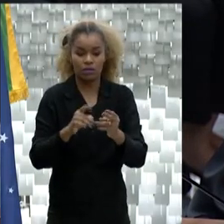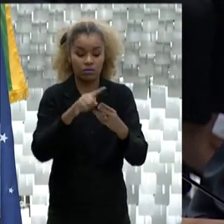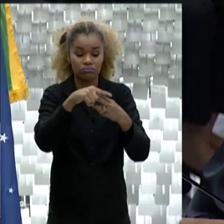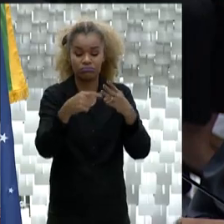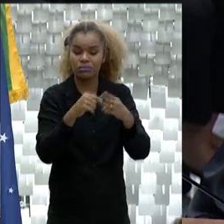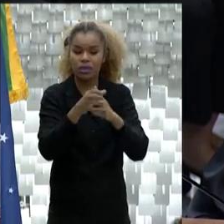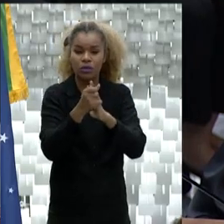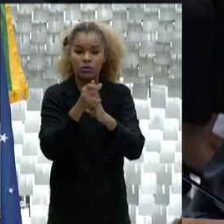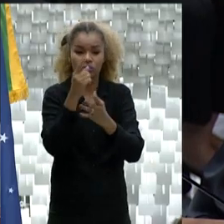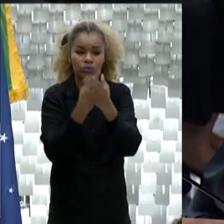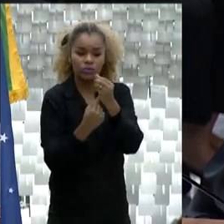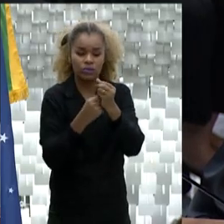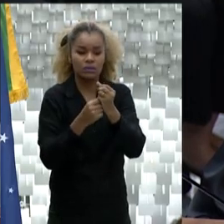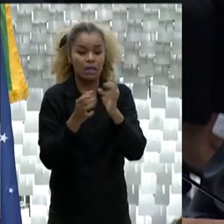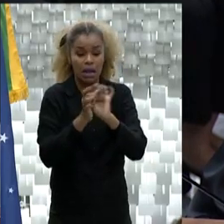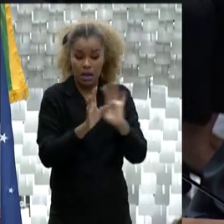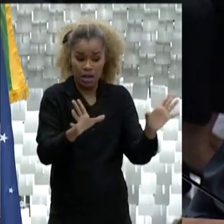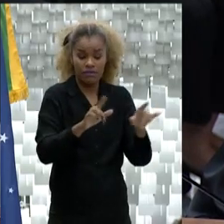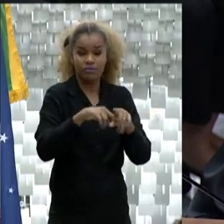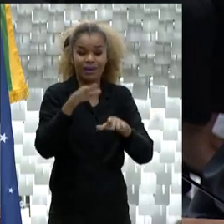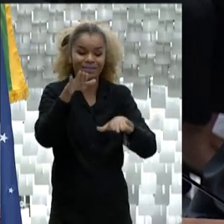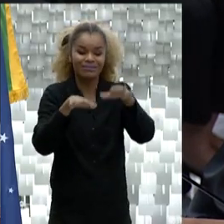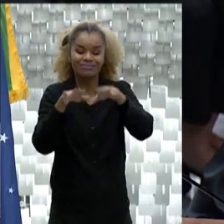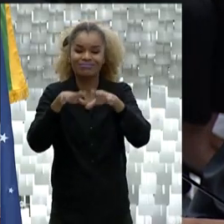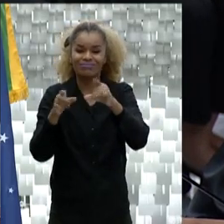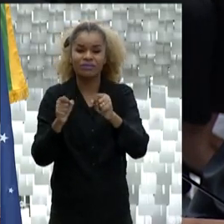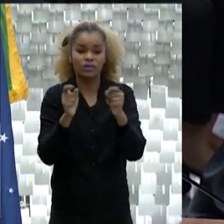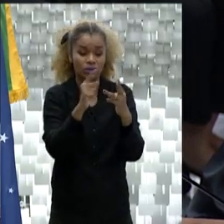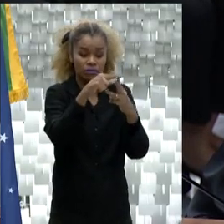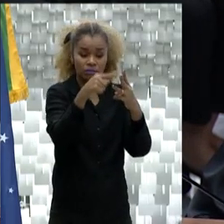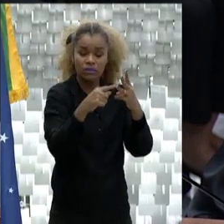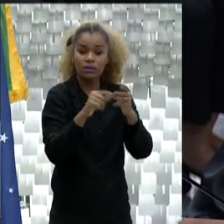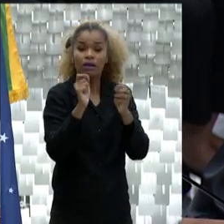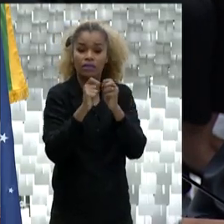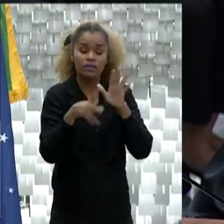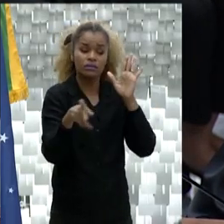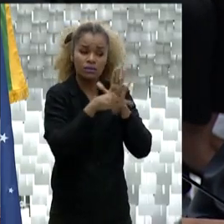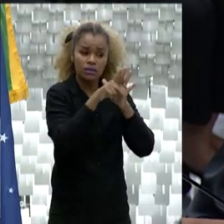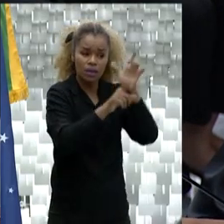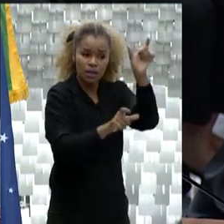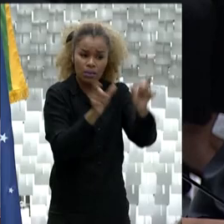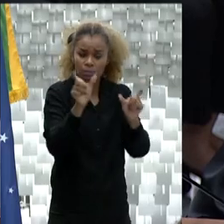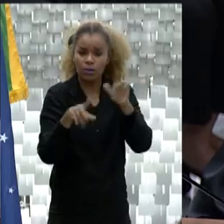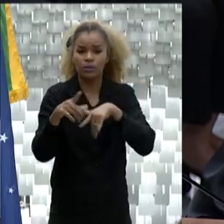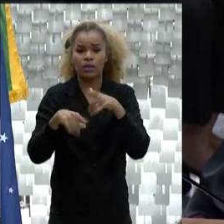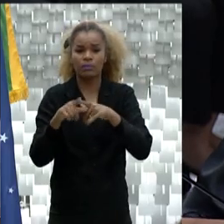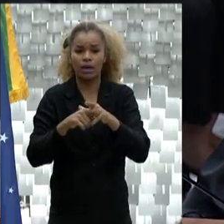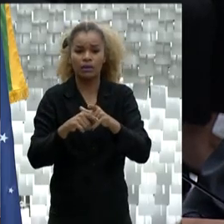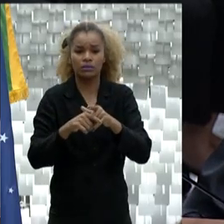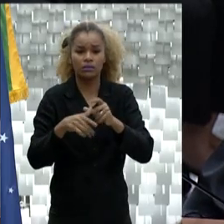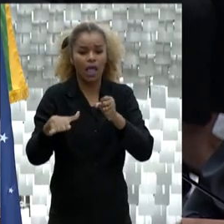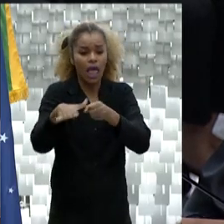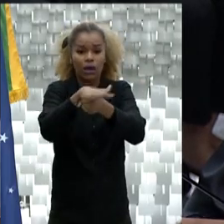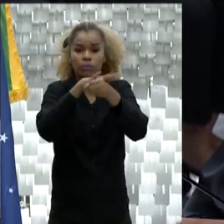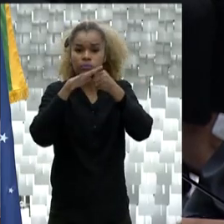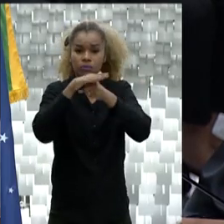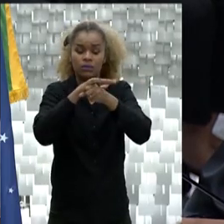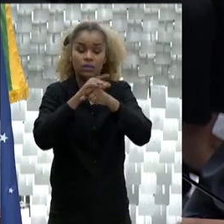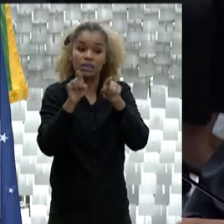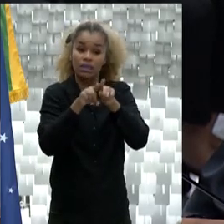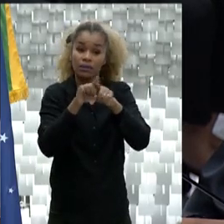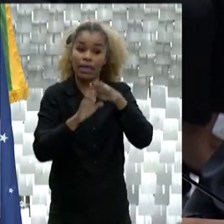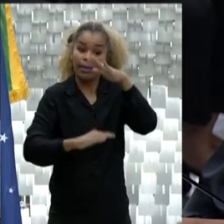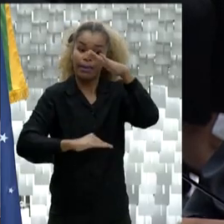independentes e harmônicos entre si, exerçam suas funções originárias com plenitude e nos limites